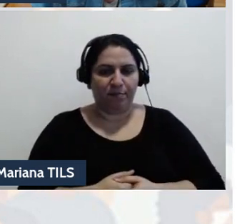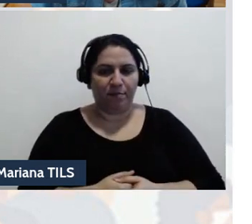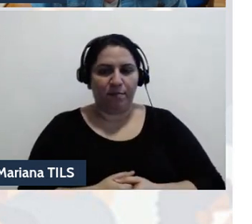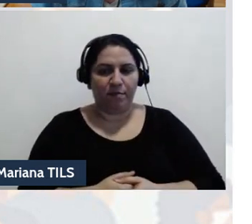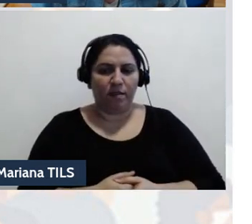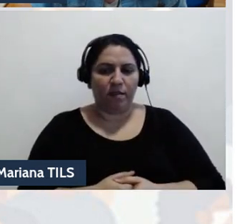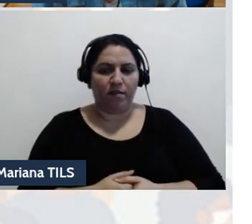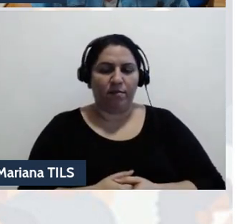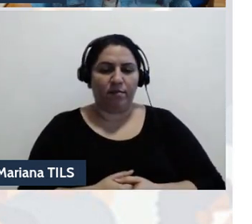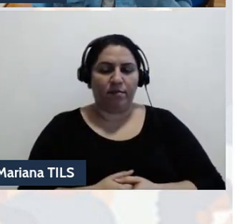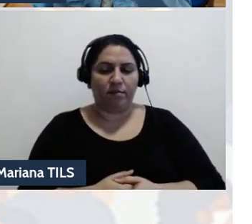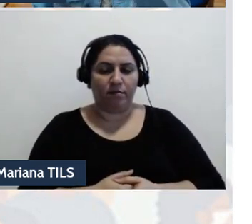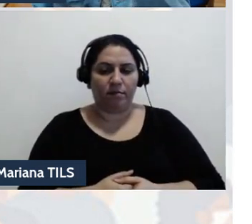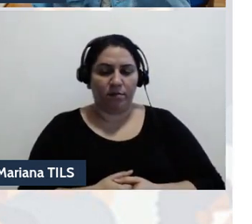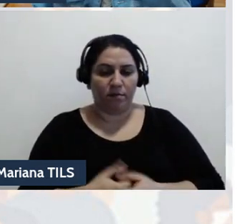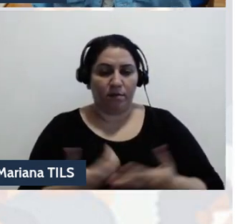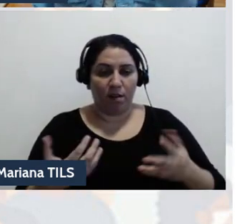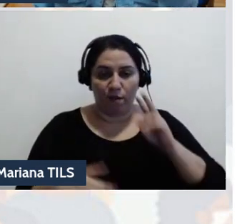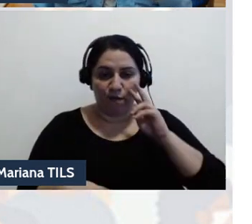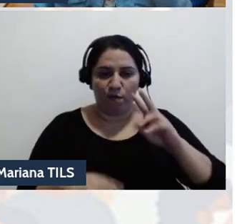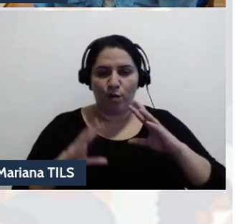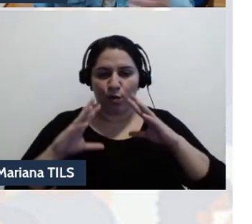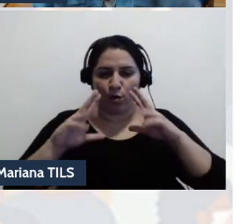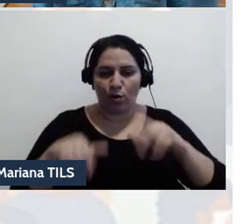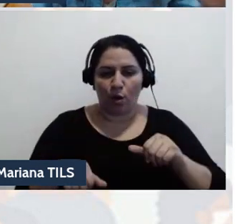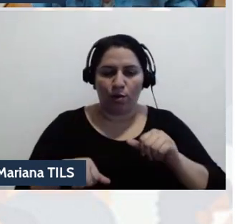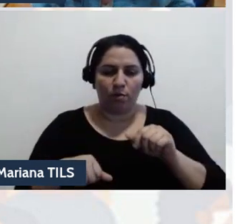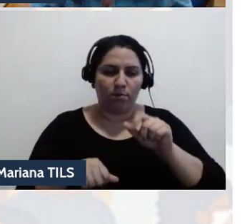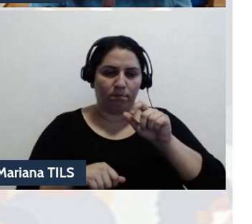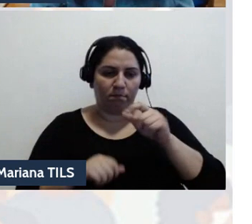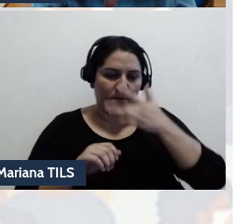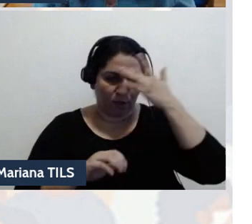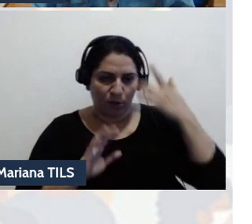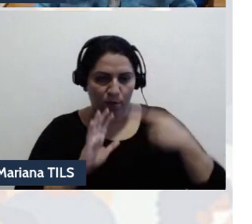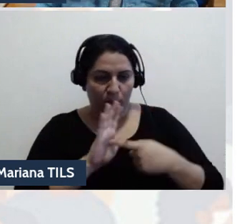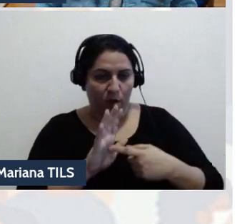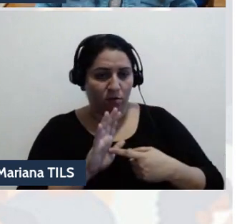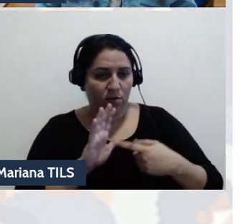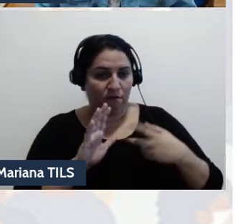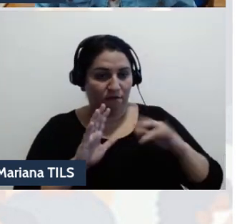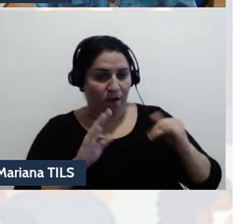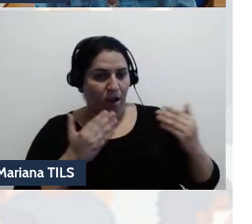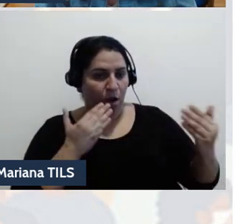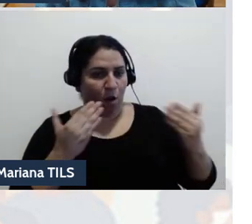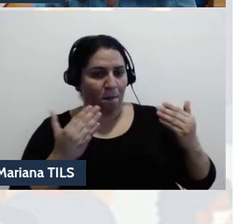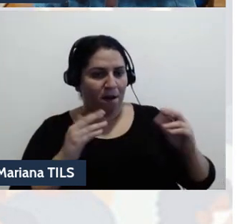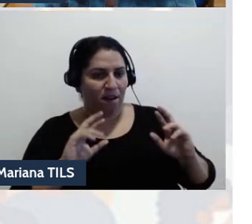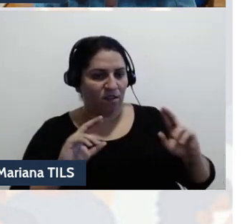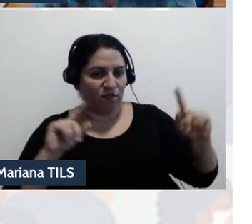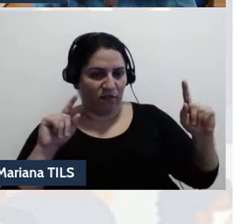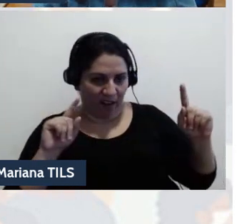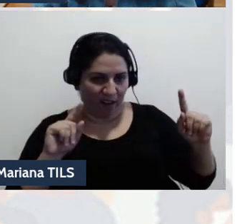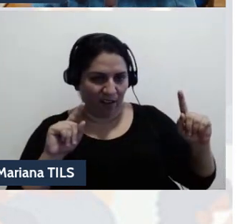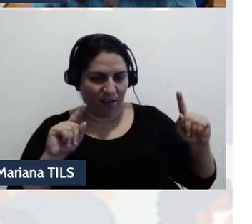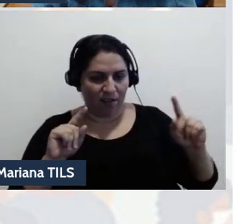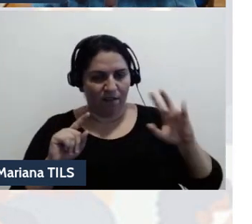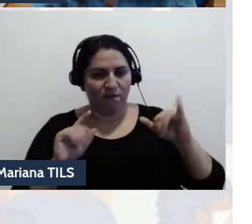Todos os personagens que ela traz para a história vão ser trazidos para se diferenciar, né? Então,